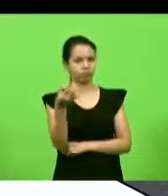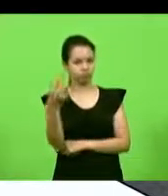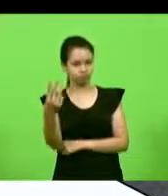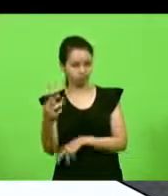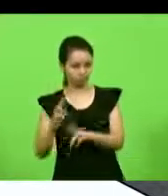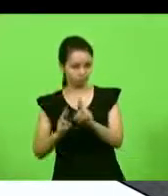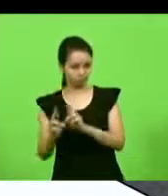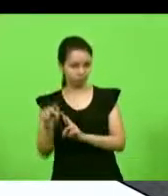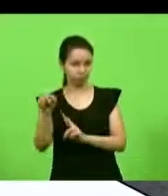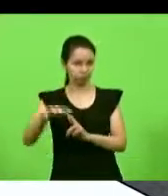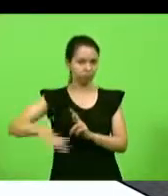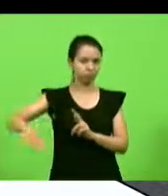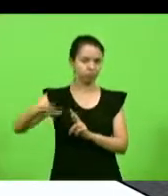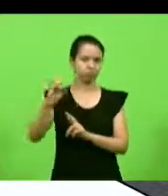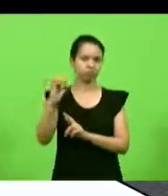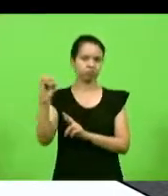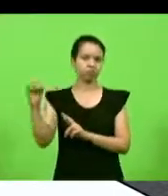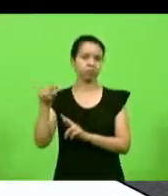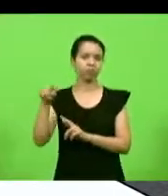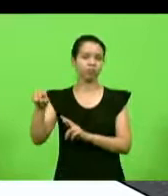Catarina, que agoniza.